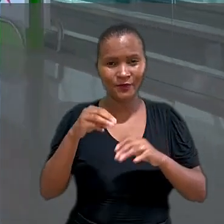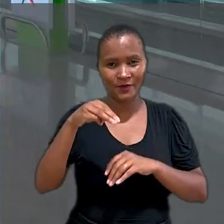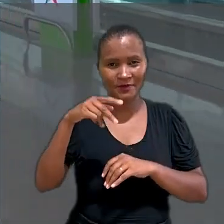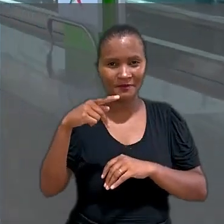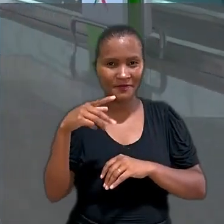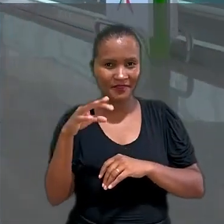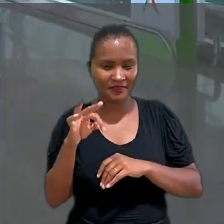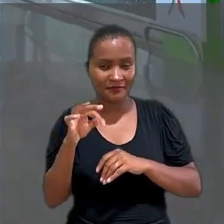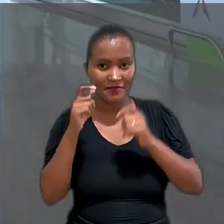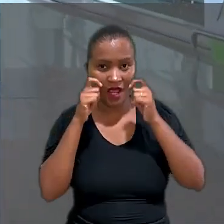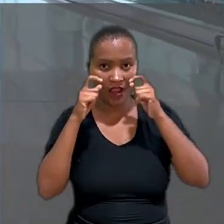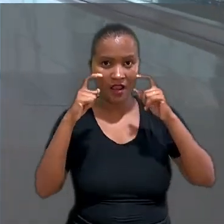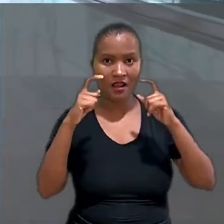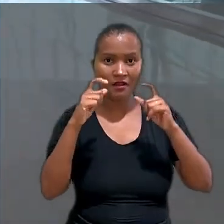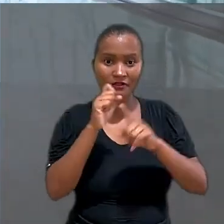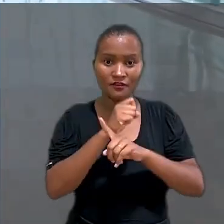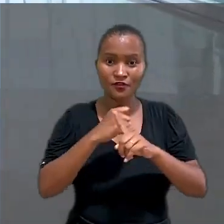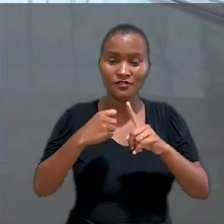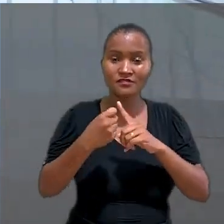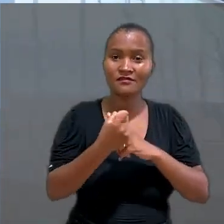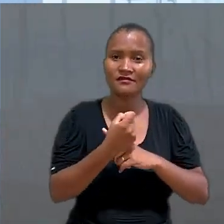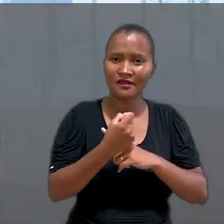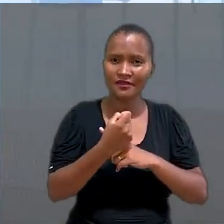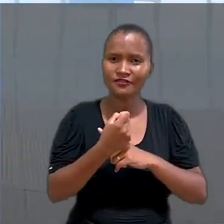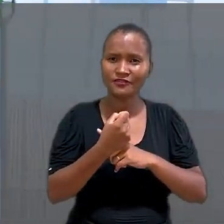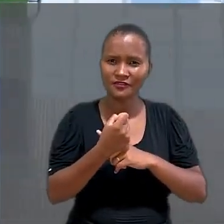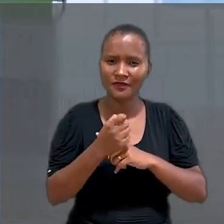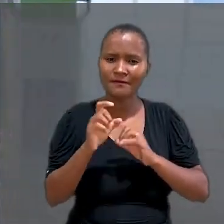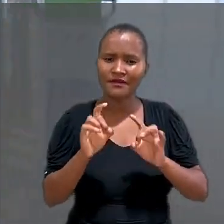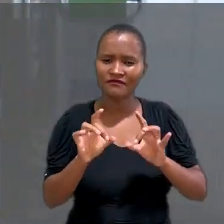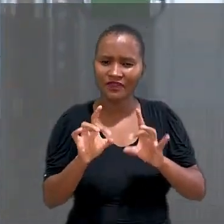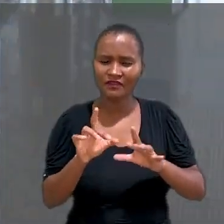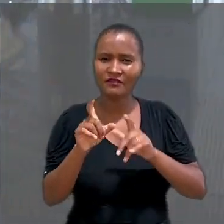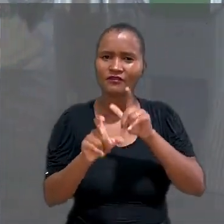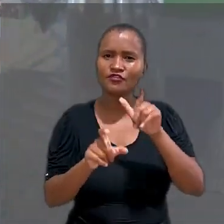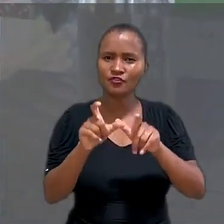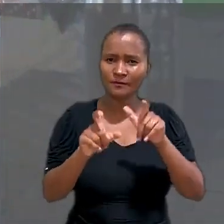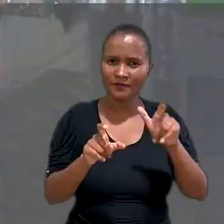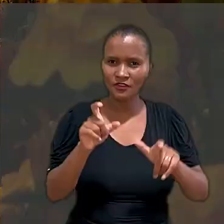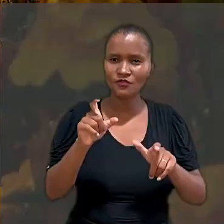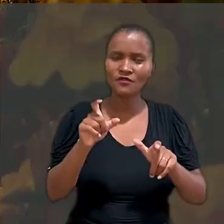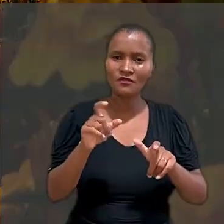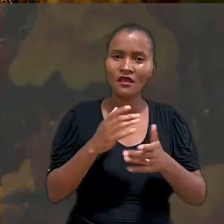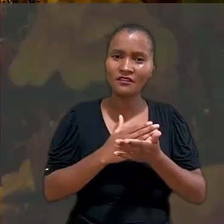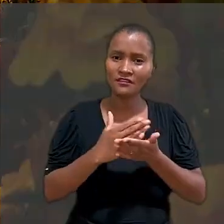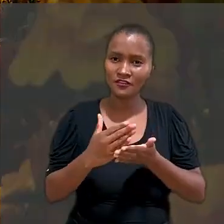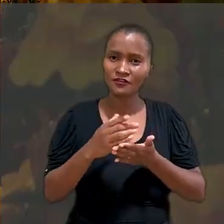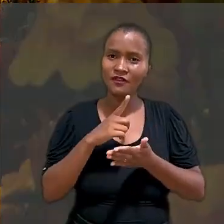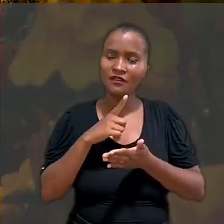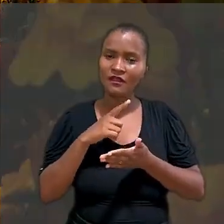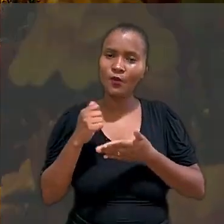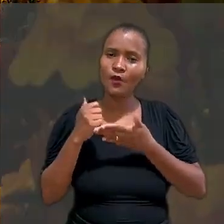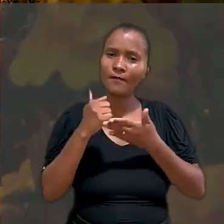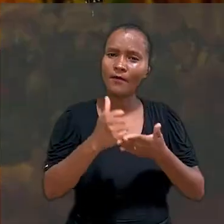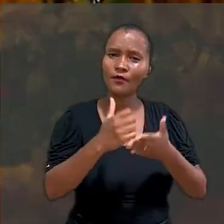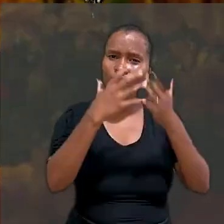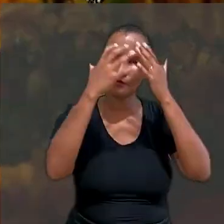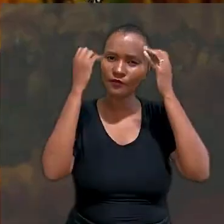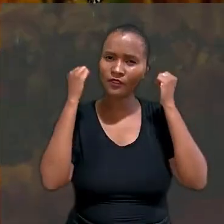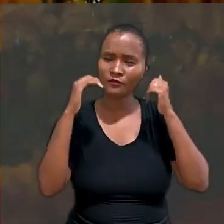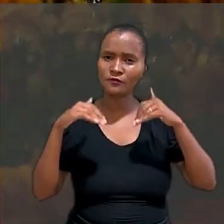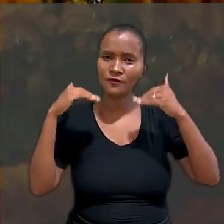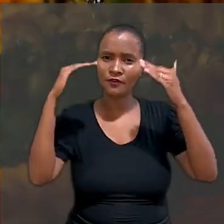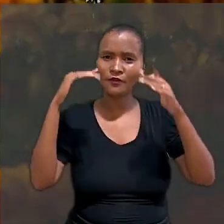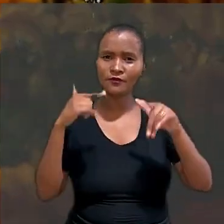o MPT alerta a sociedade para os sinais de ocorrência do tráfico de pessoas. A iniciativa tem o apoio do